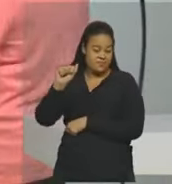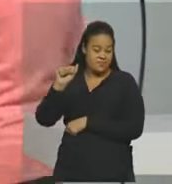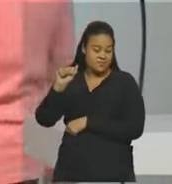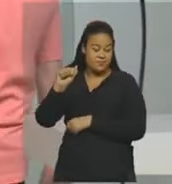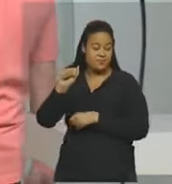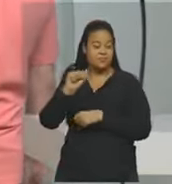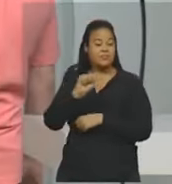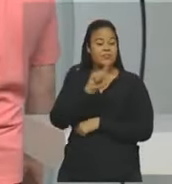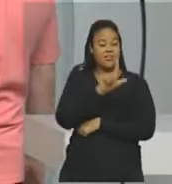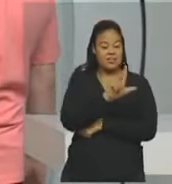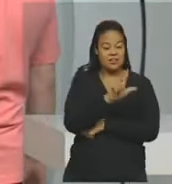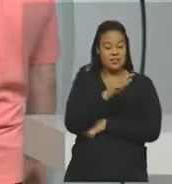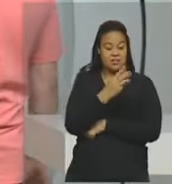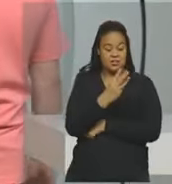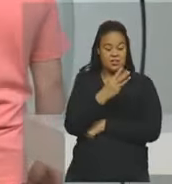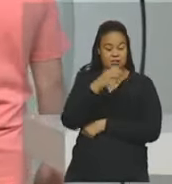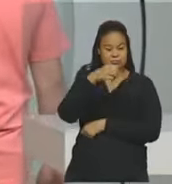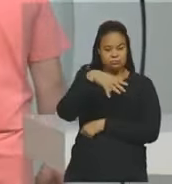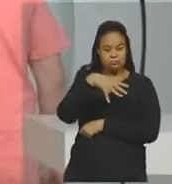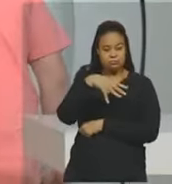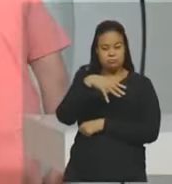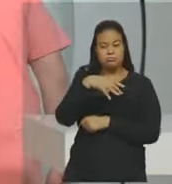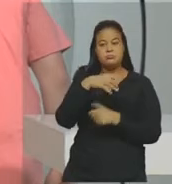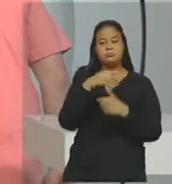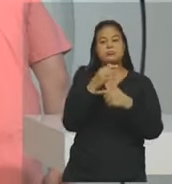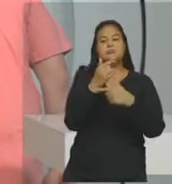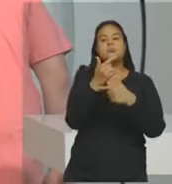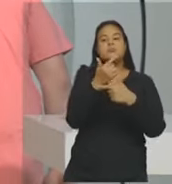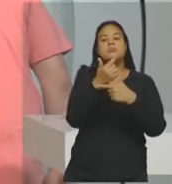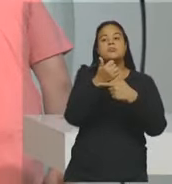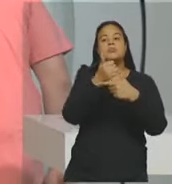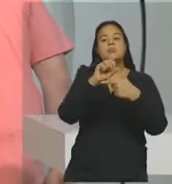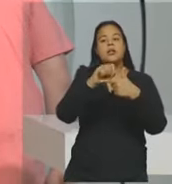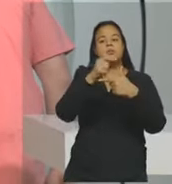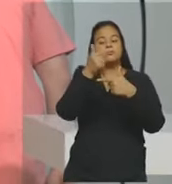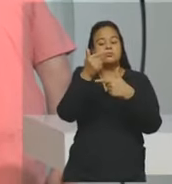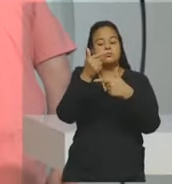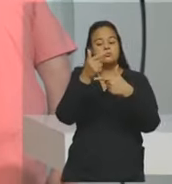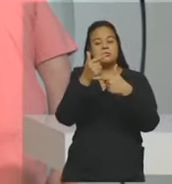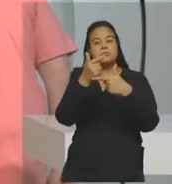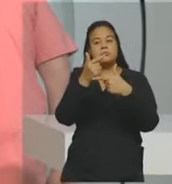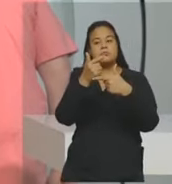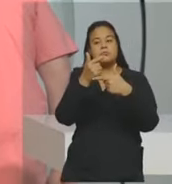3. Lâmpada 3 é de 10 volts, 20 ohms. Então,